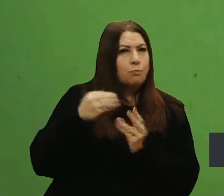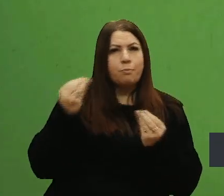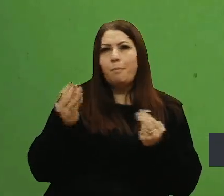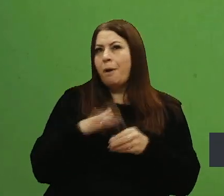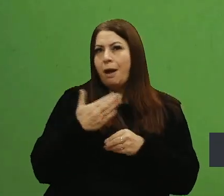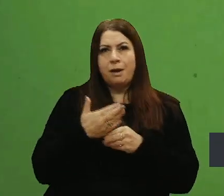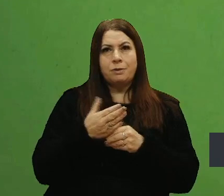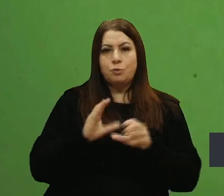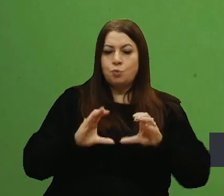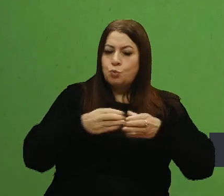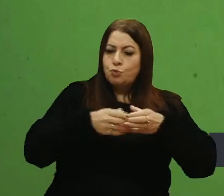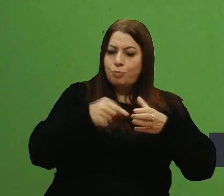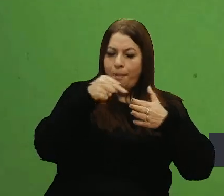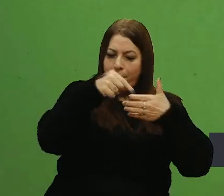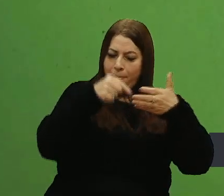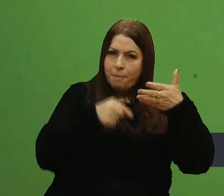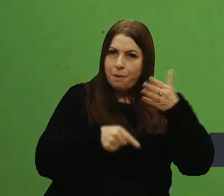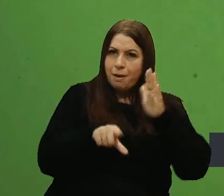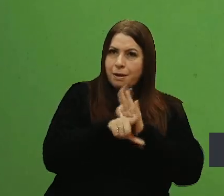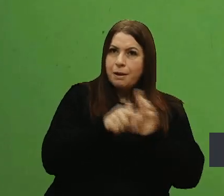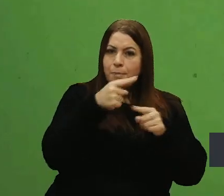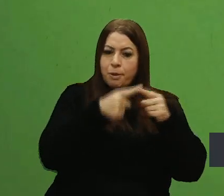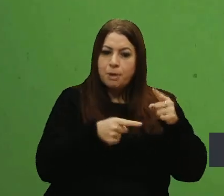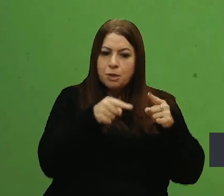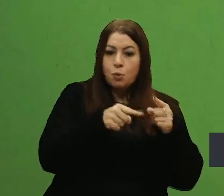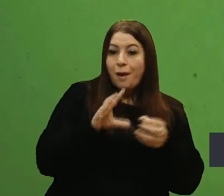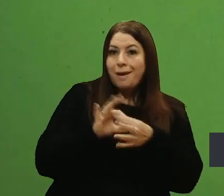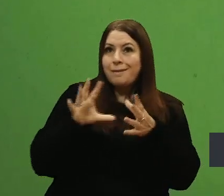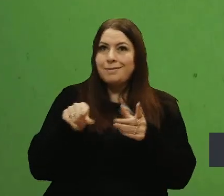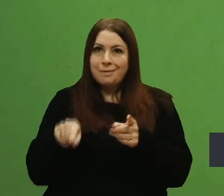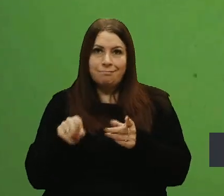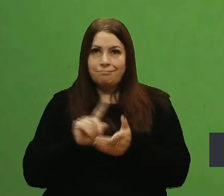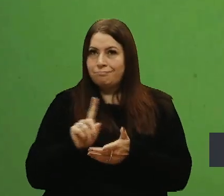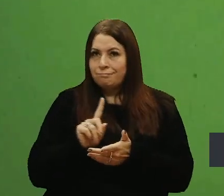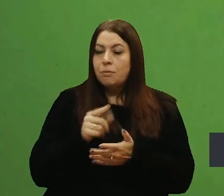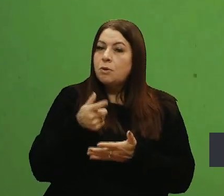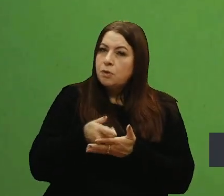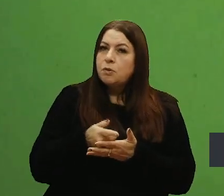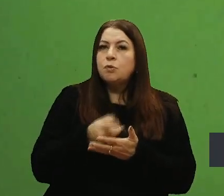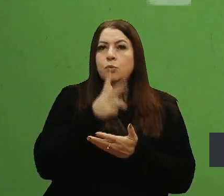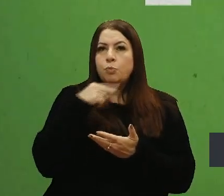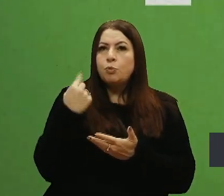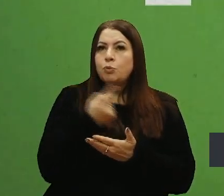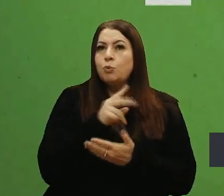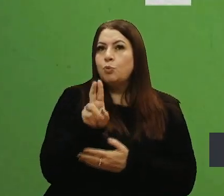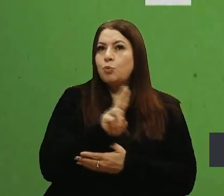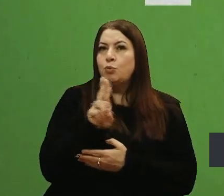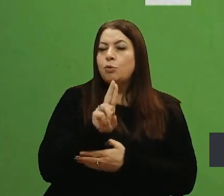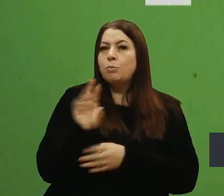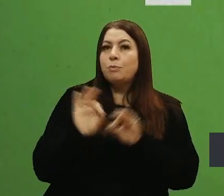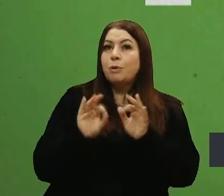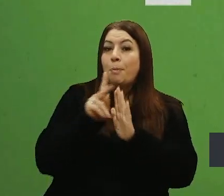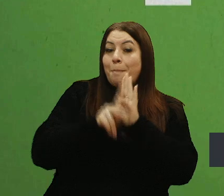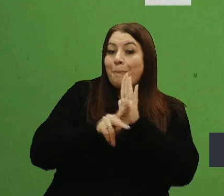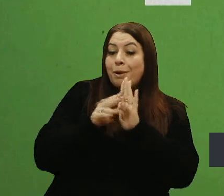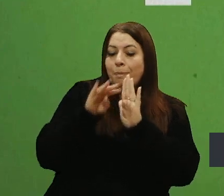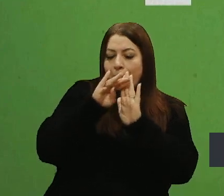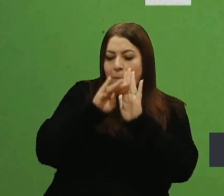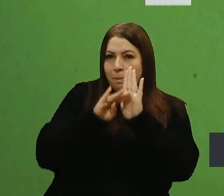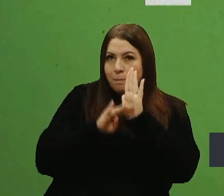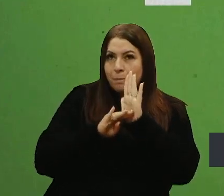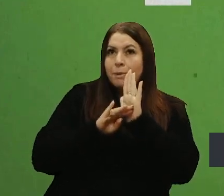mais que um conjunto de leis que proíbem isto ou permitem aquilo. Como bem diz o nome, trata-se de um plano. É